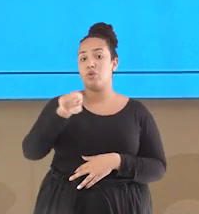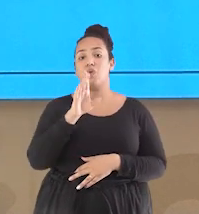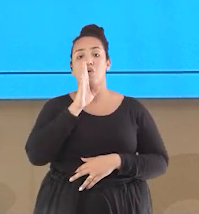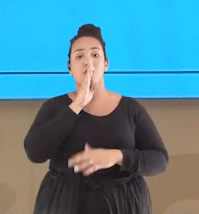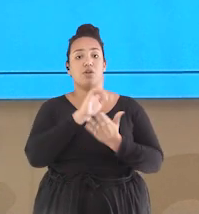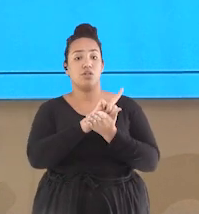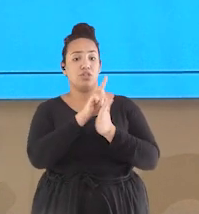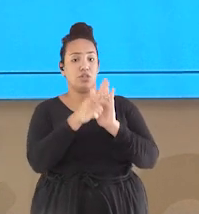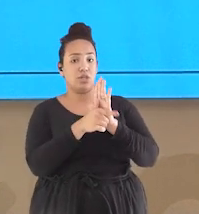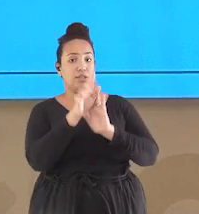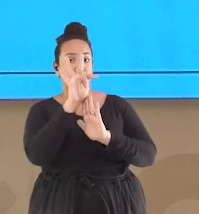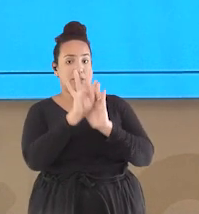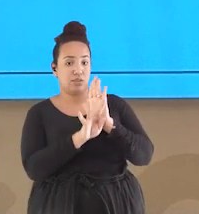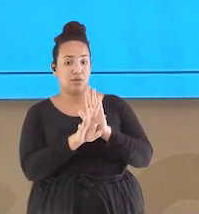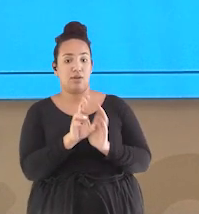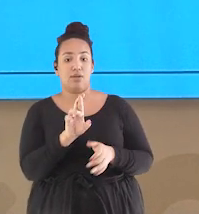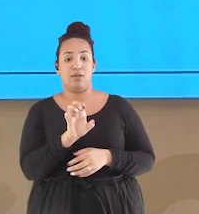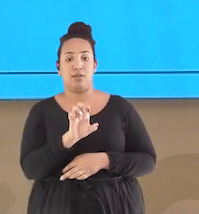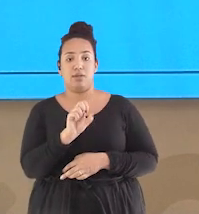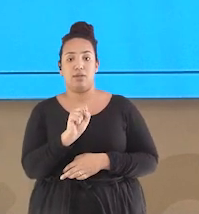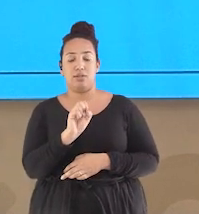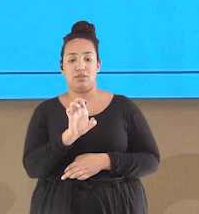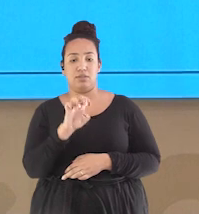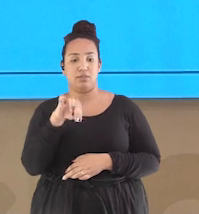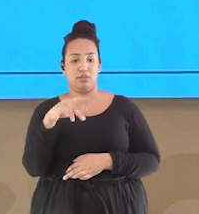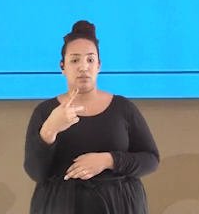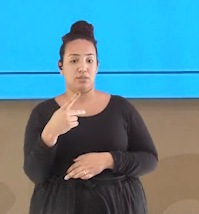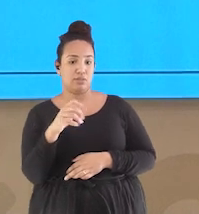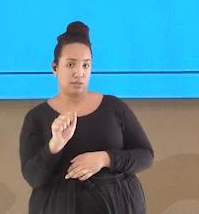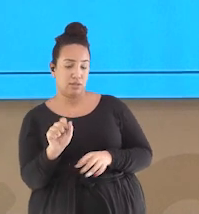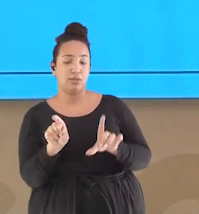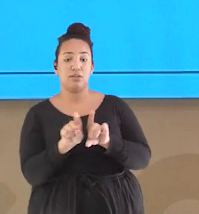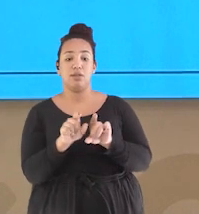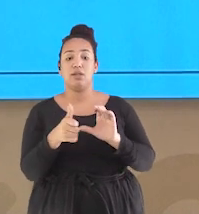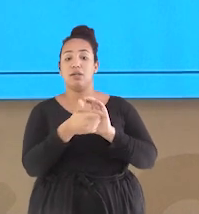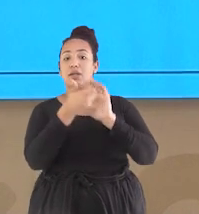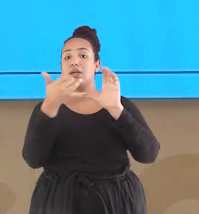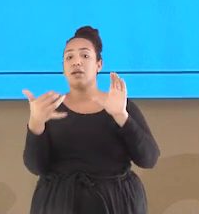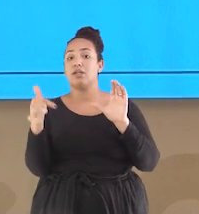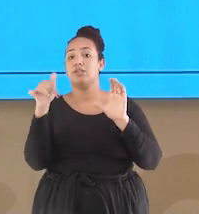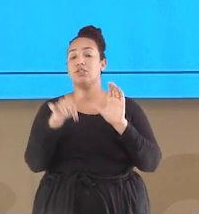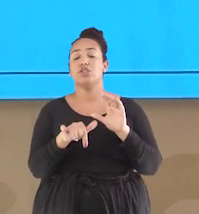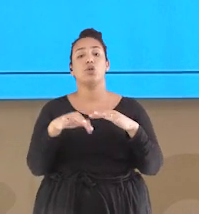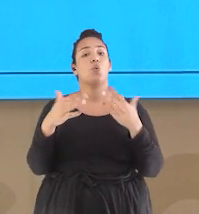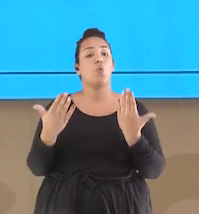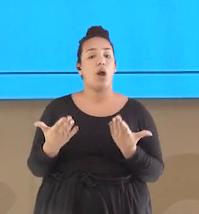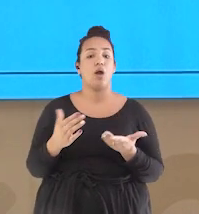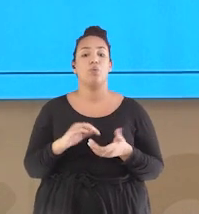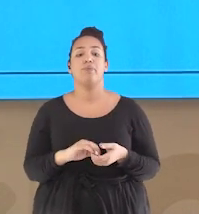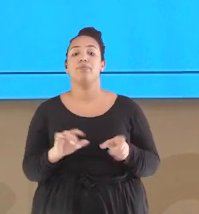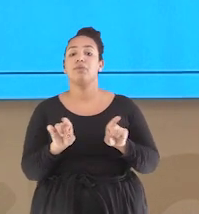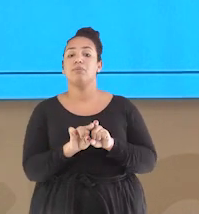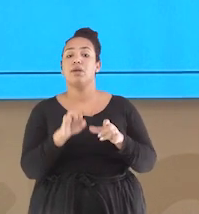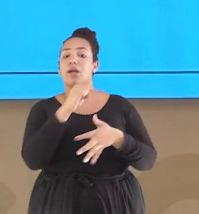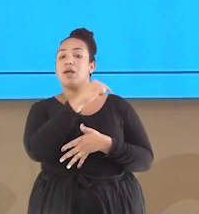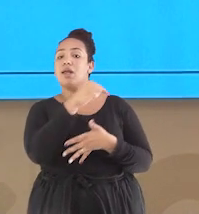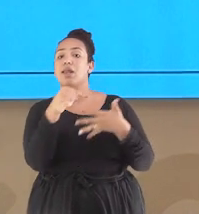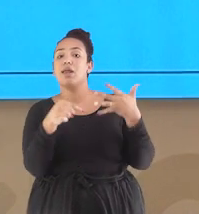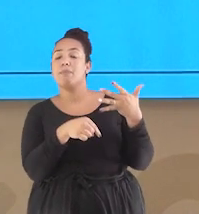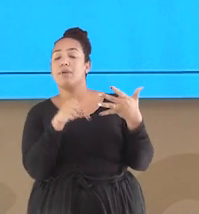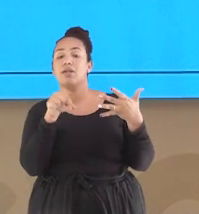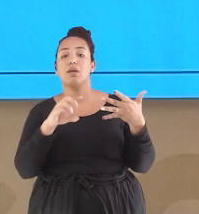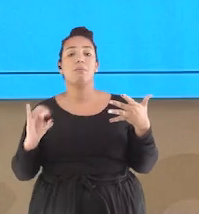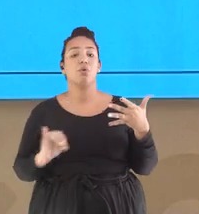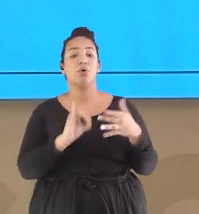conhecemos mais sobre o gênero textual resenha, quais são as características desse gênero textual e quais elementos são